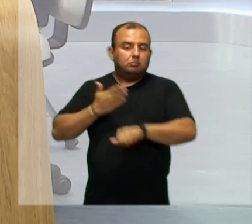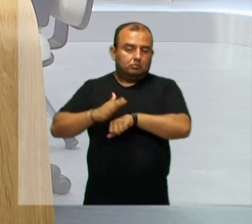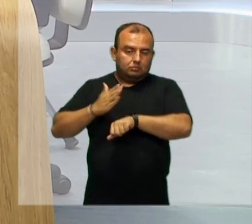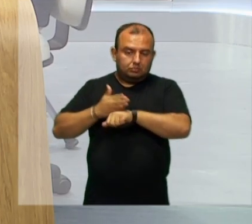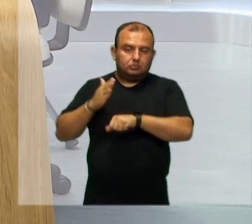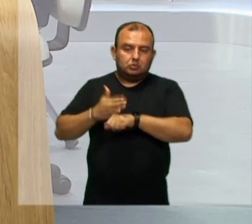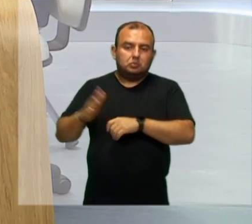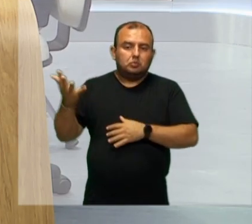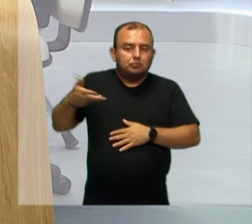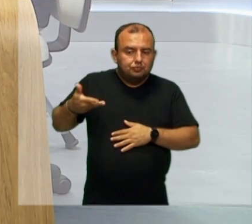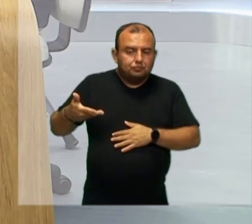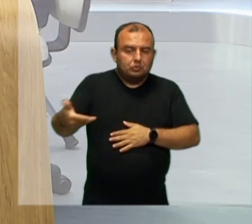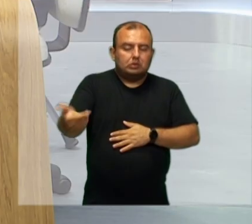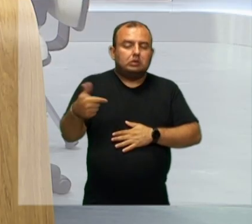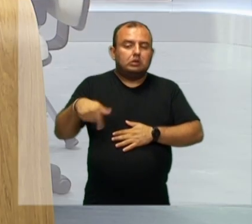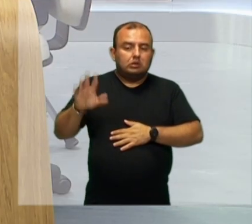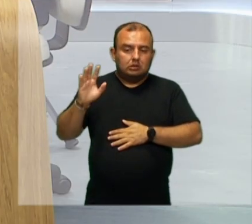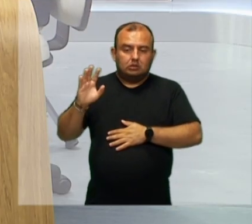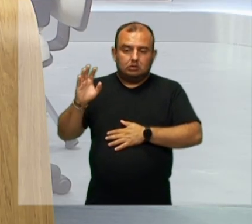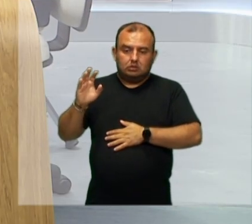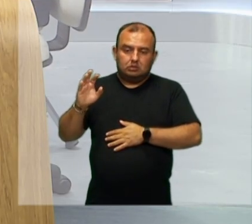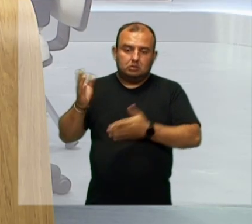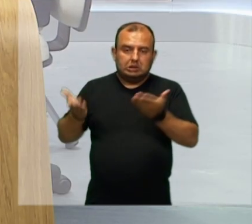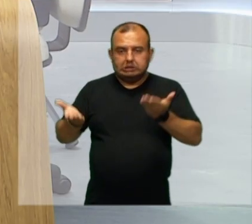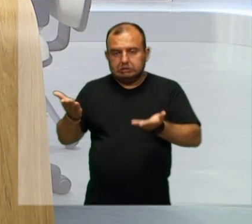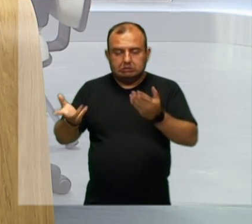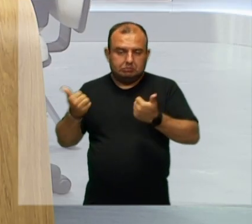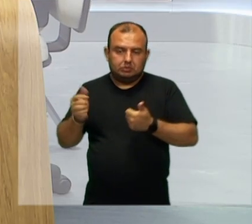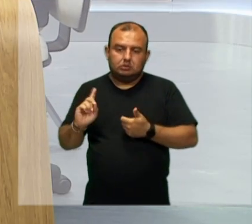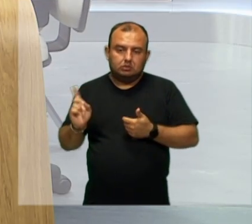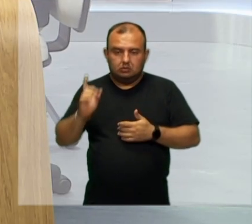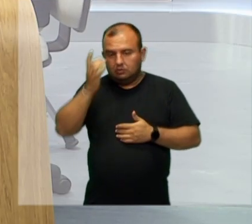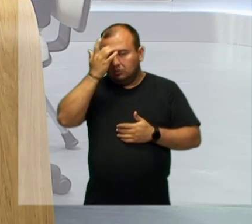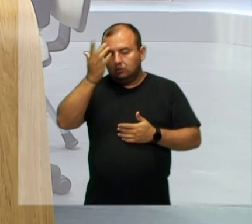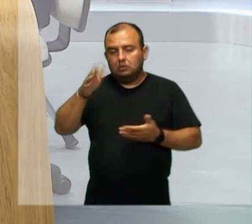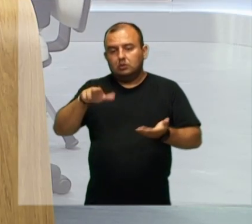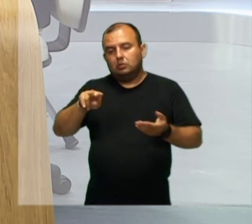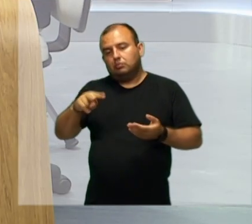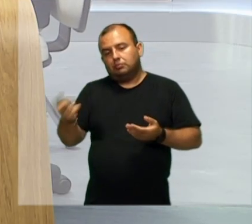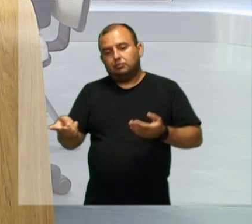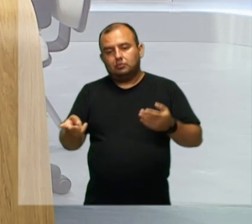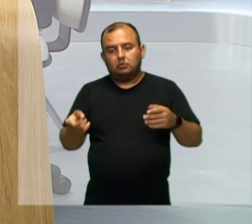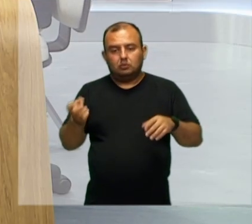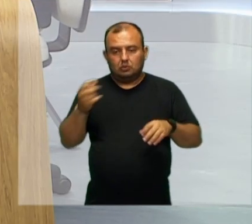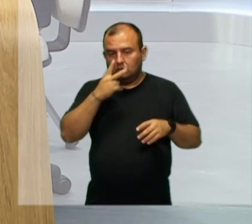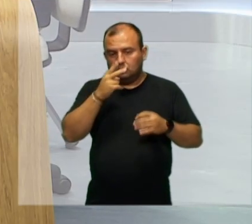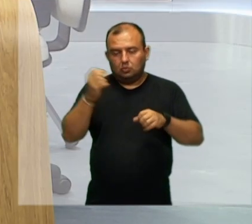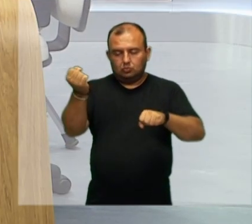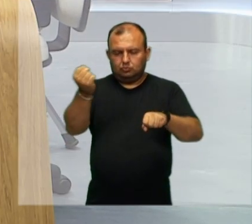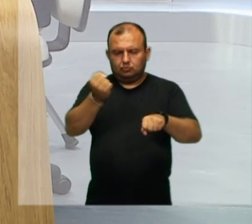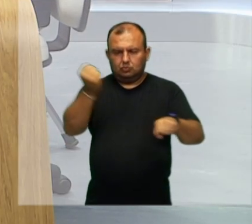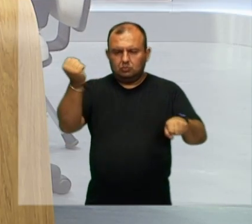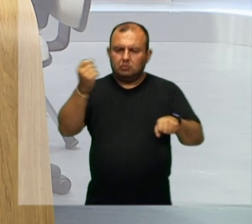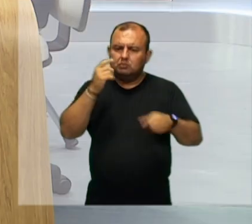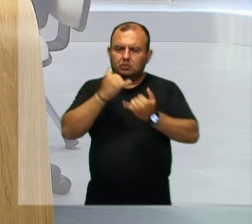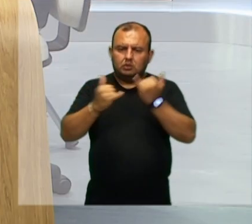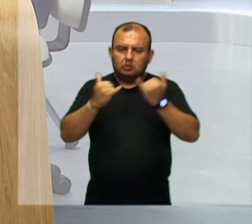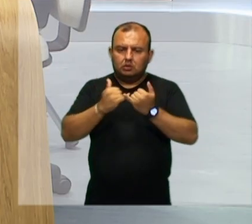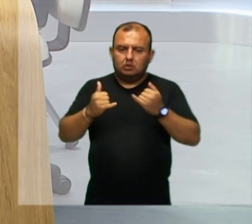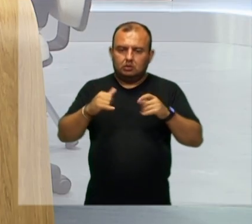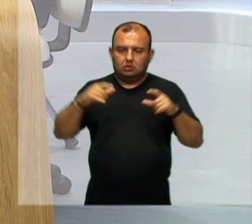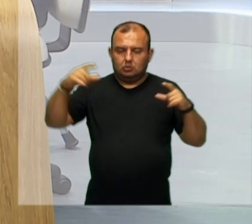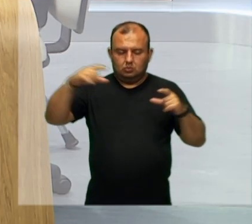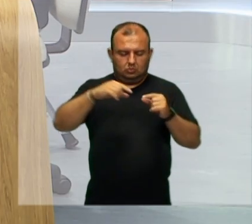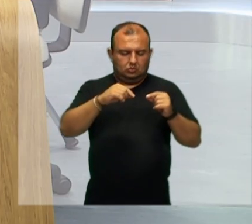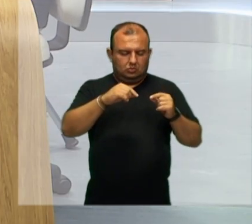de velocidade, é muito mais instável, né? Então facilitou, você vira. O remo é parecido, então é um remo com plas